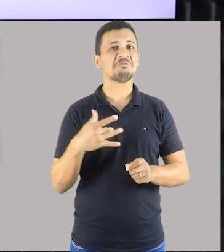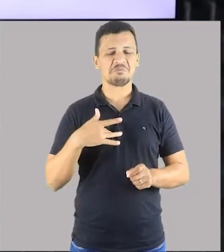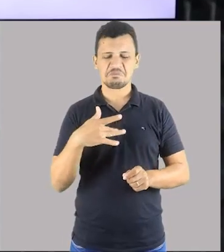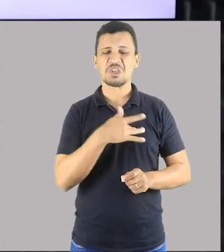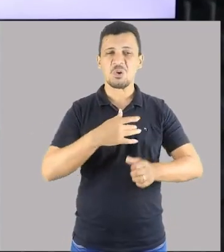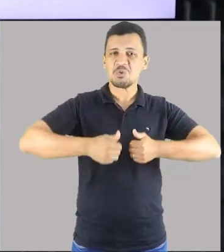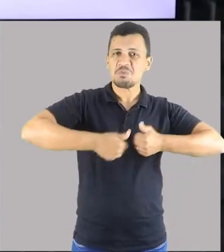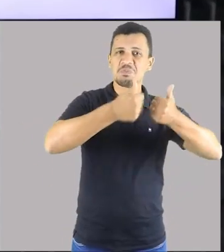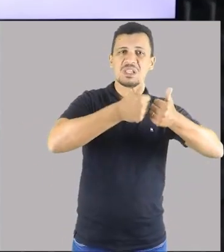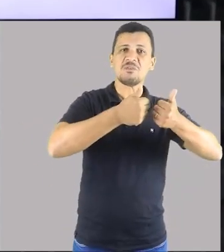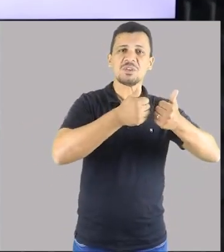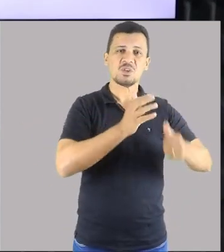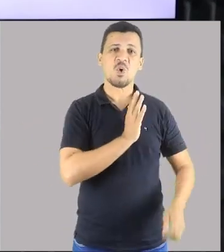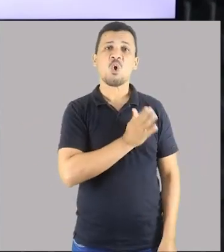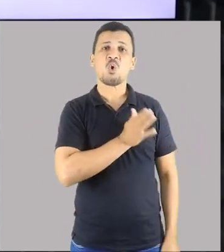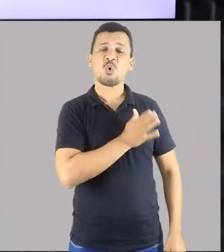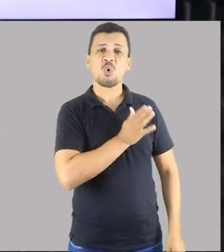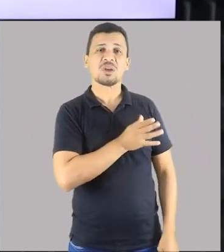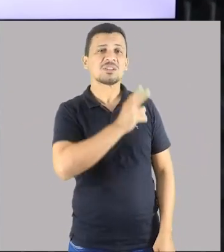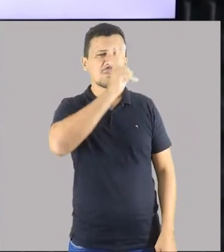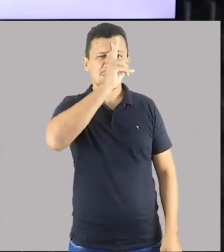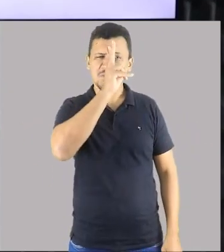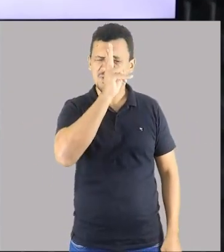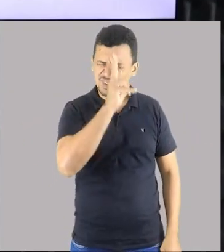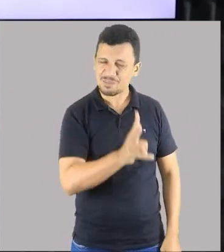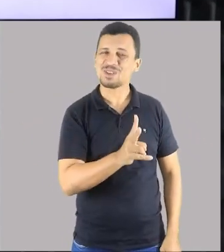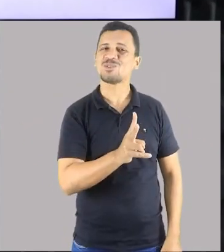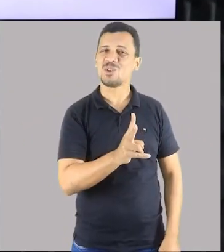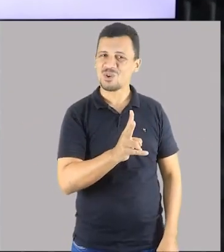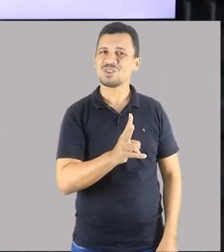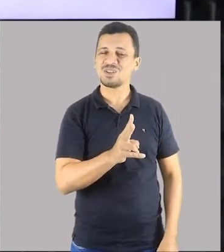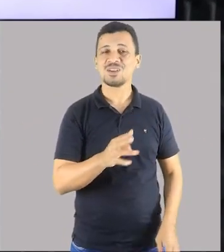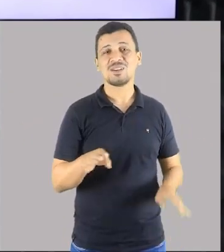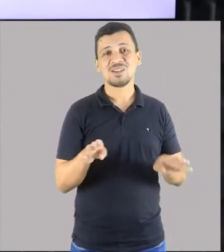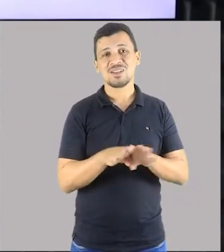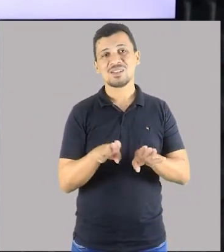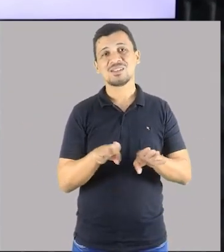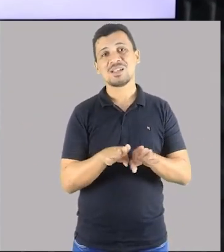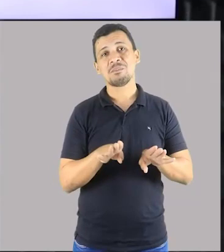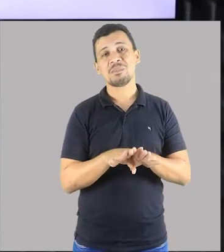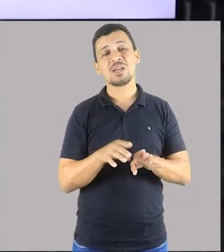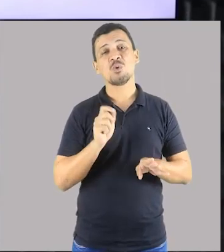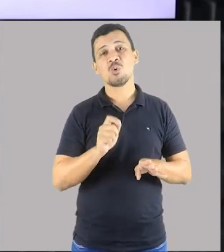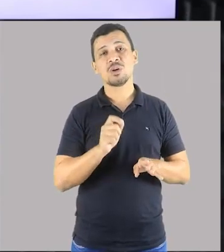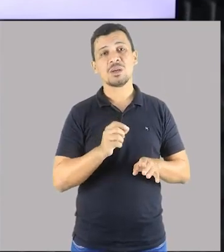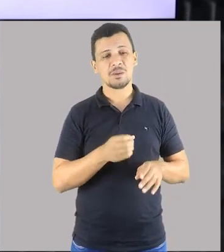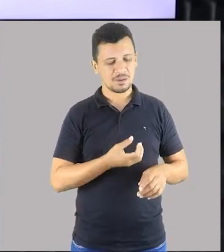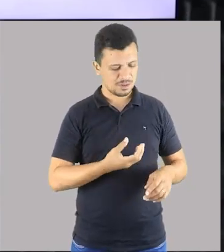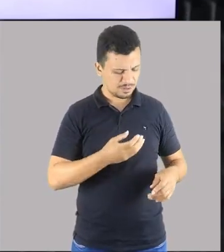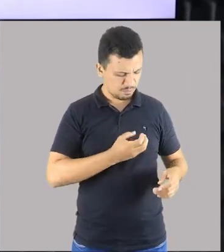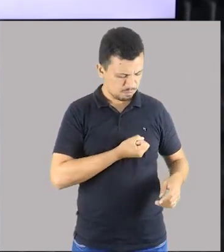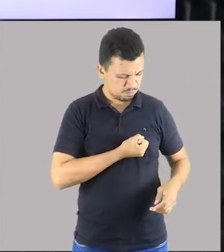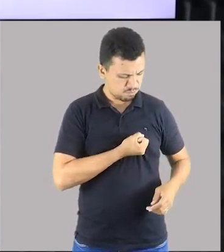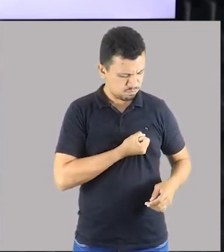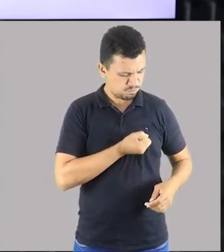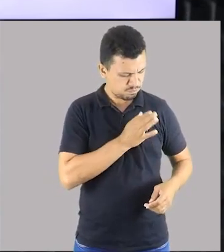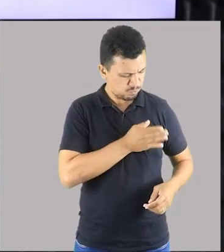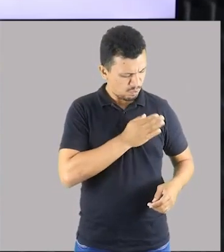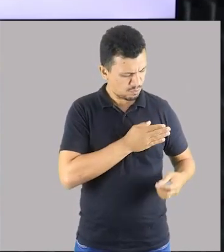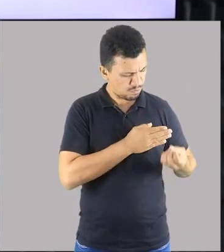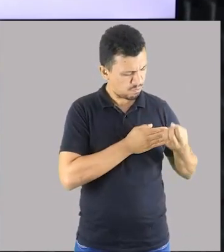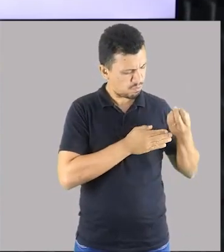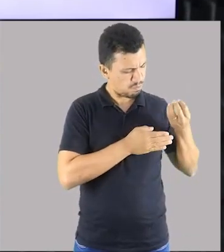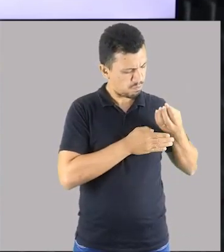nele, que é aumento da sua força, tá? E aumento da sua cavidade. Ele fica